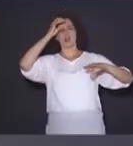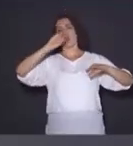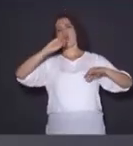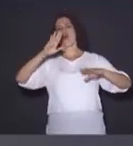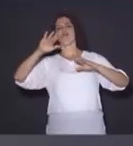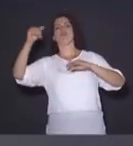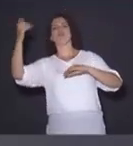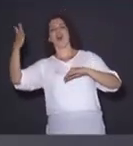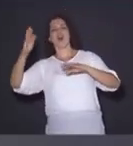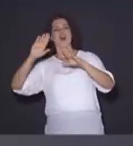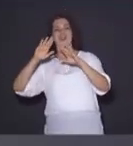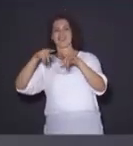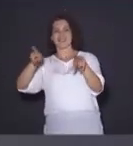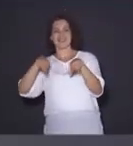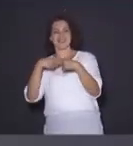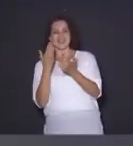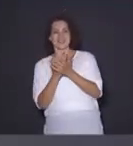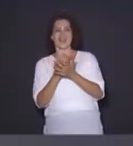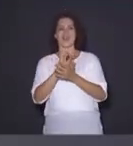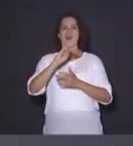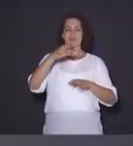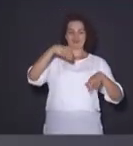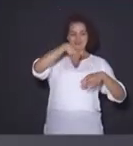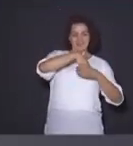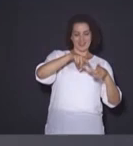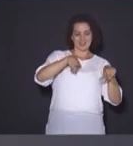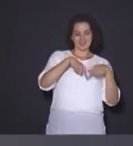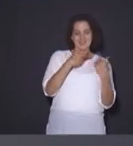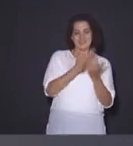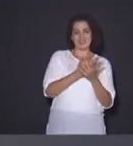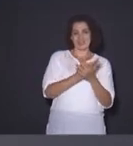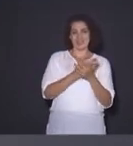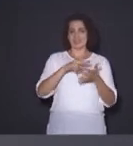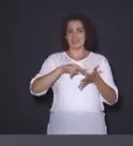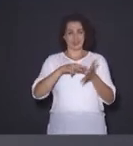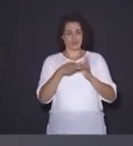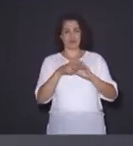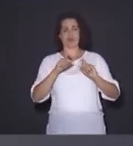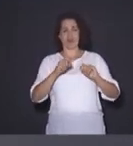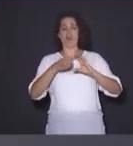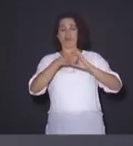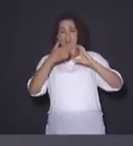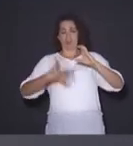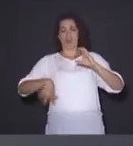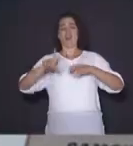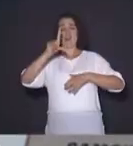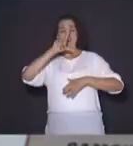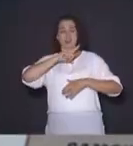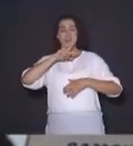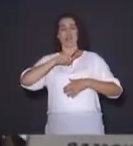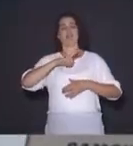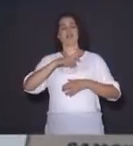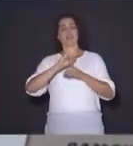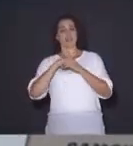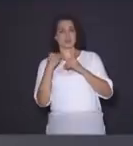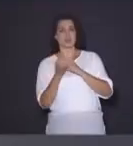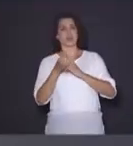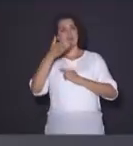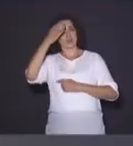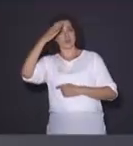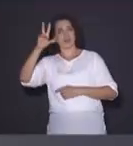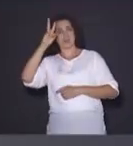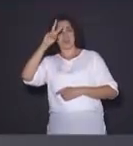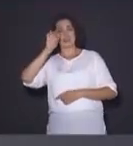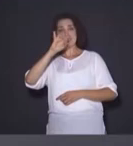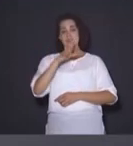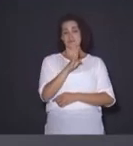de aula de educação obviamente não é só ali é você tá passando características sócio histórico culturais inclusive se você não dizer